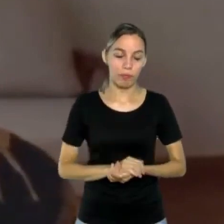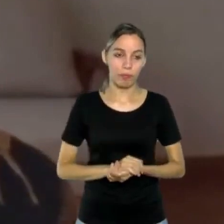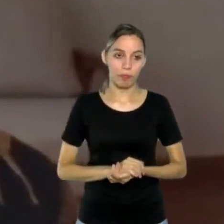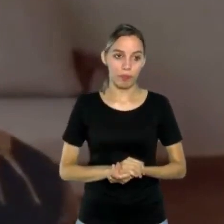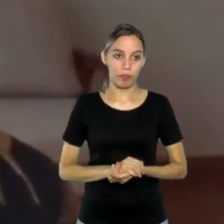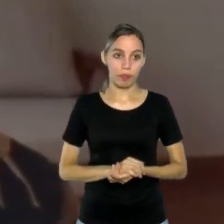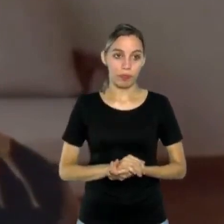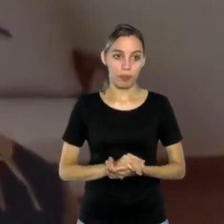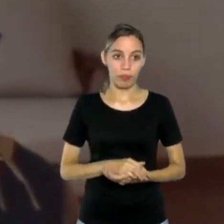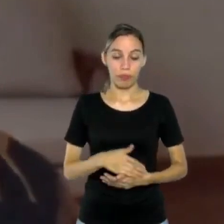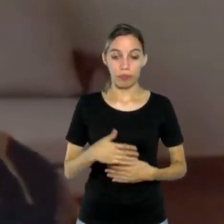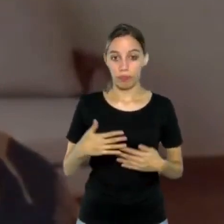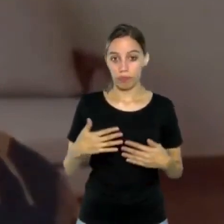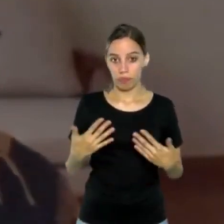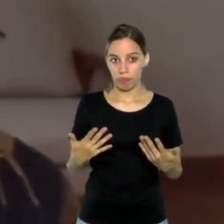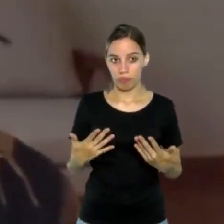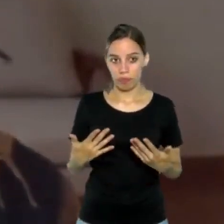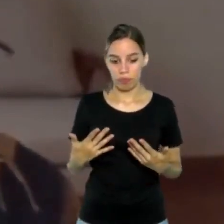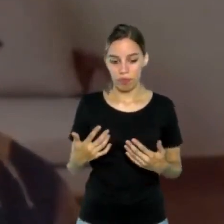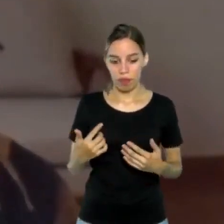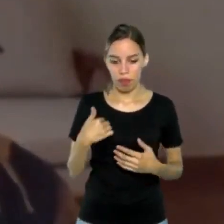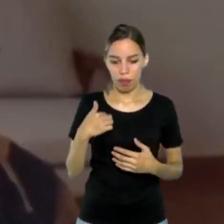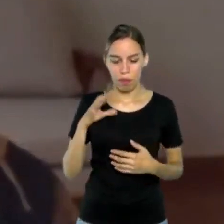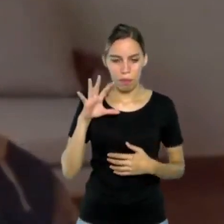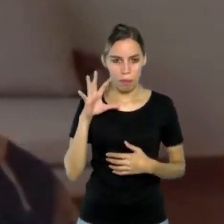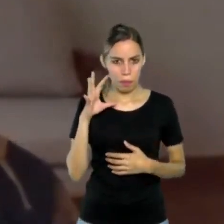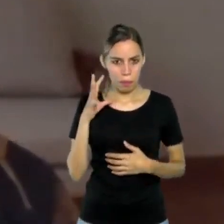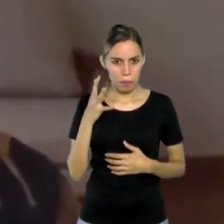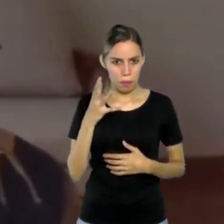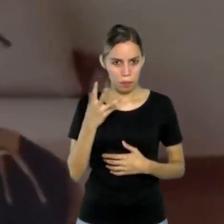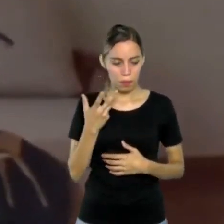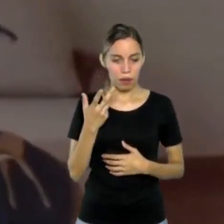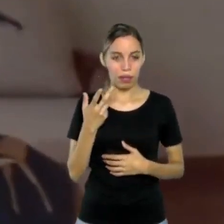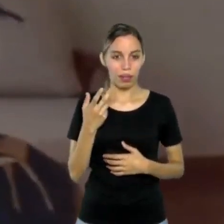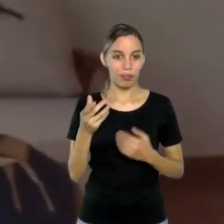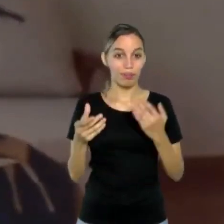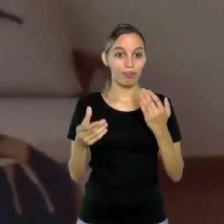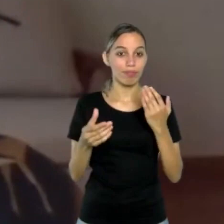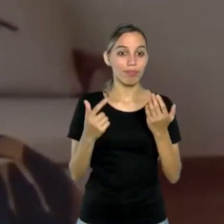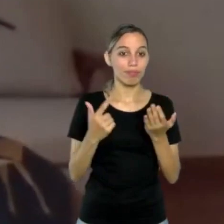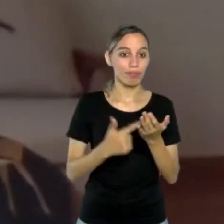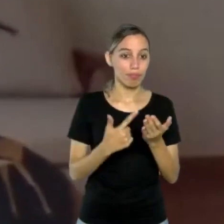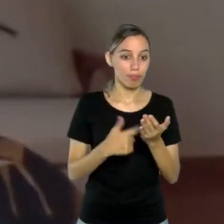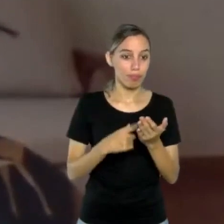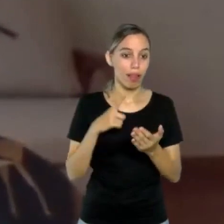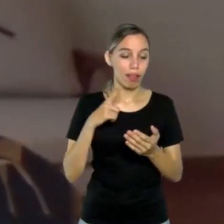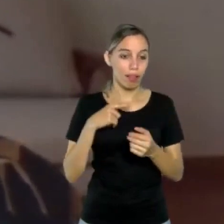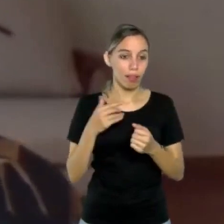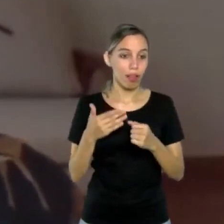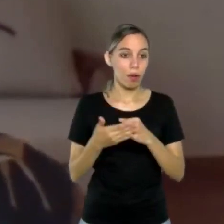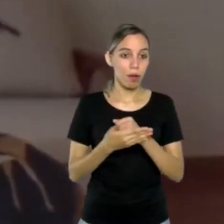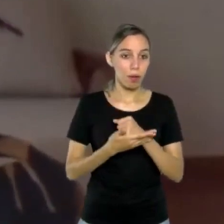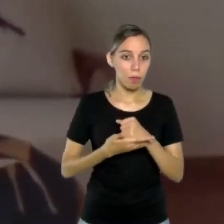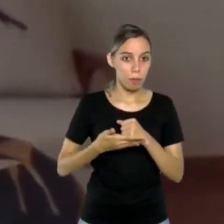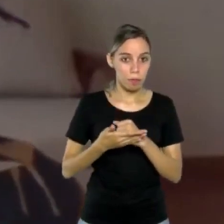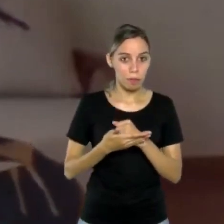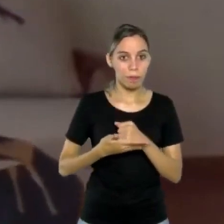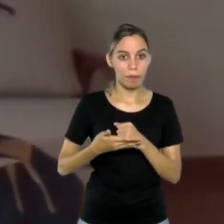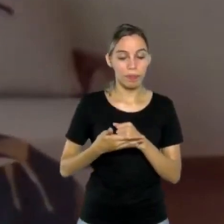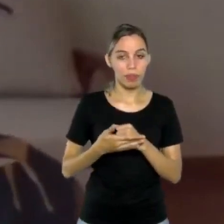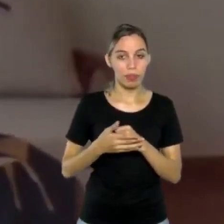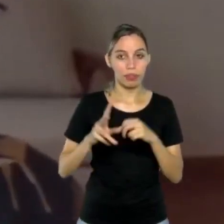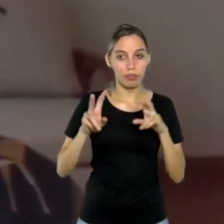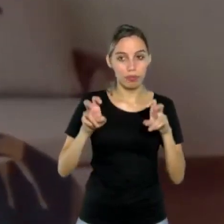Mas eu acho que ele tem uma amarração, assim, que passa por uma experiência